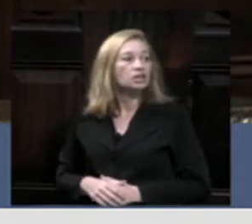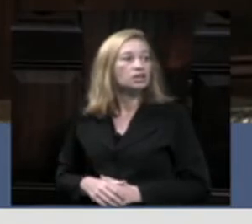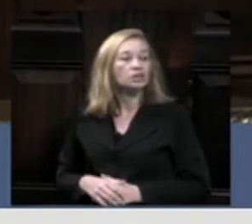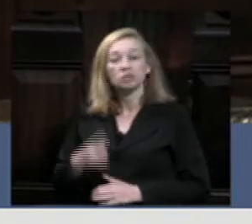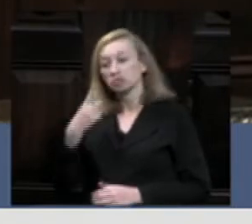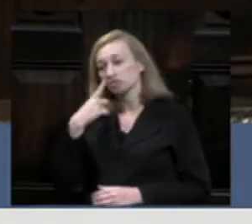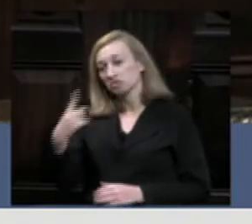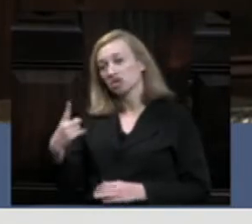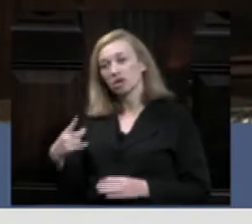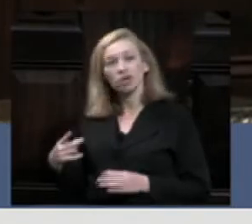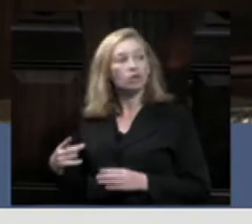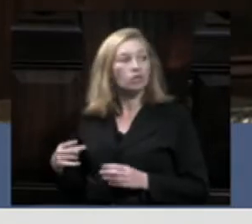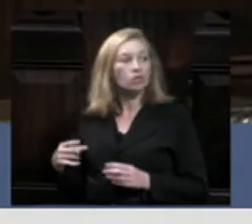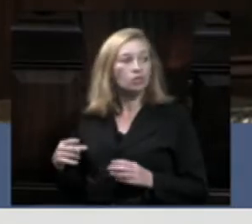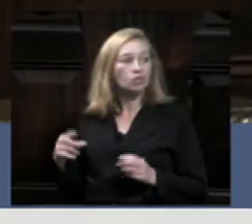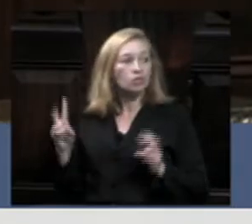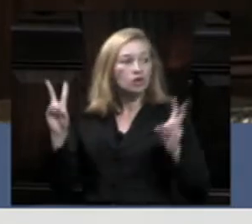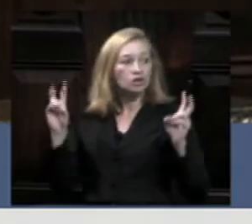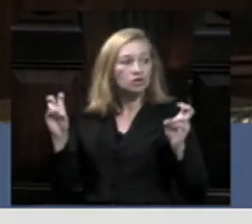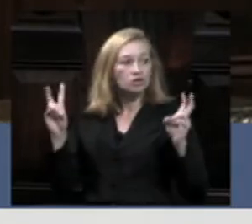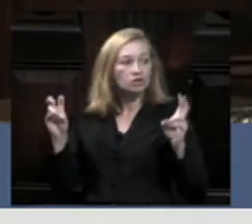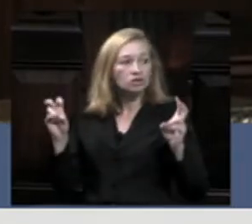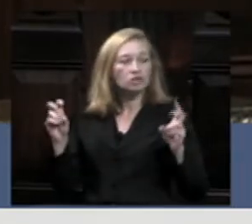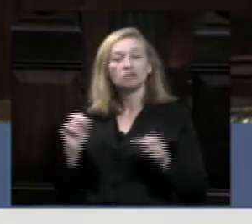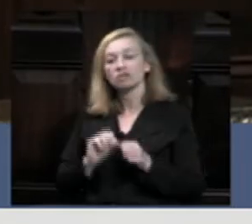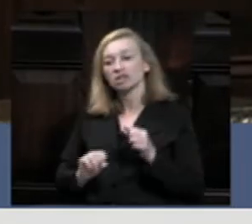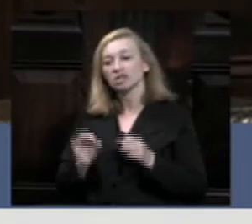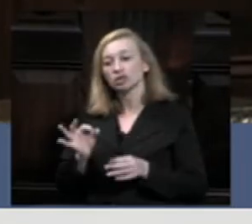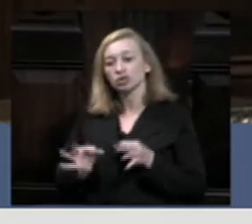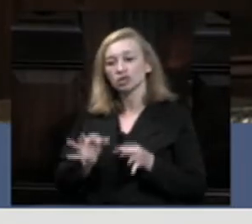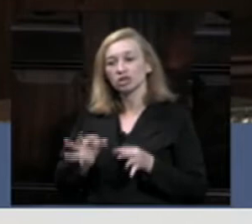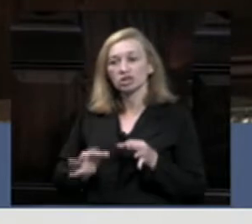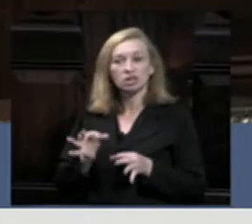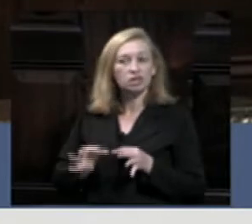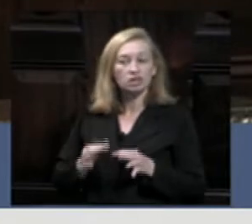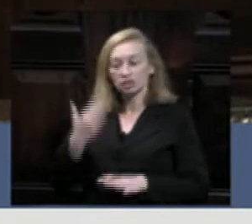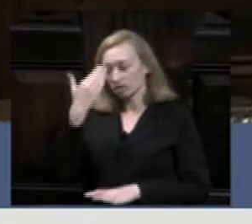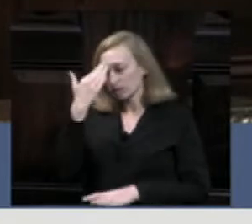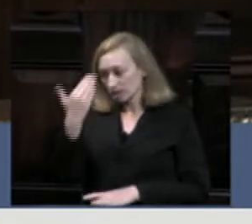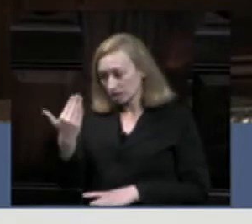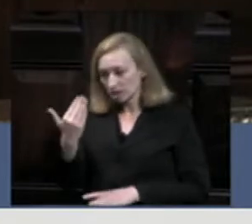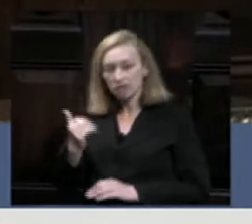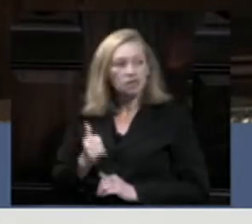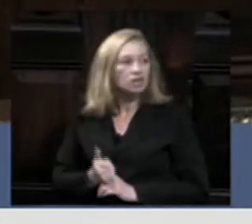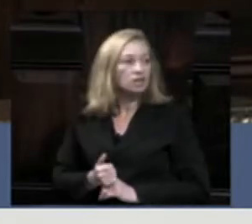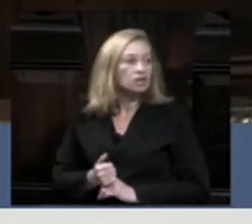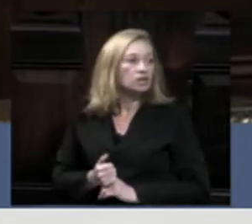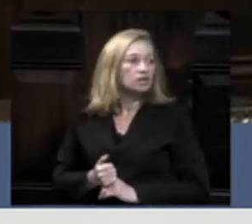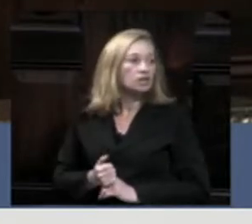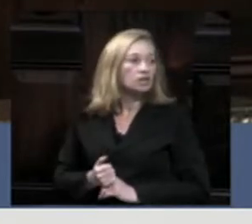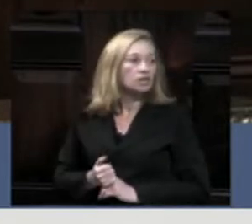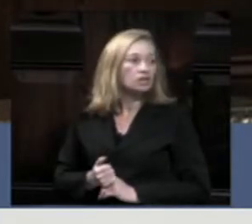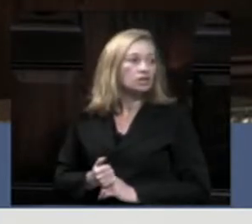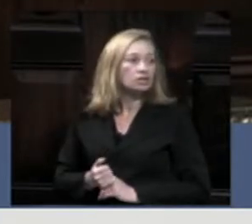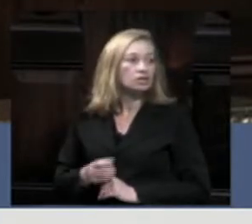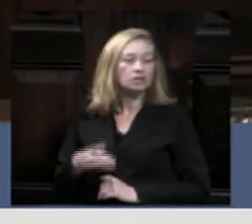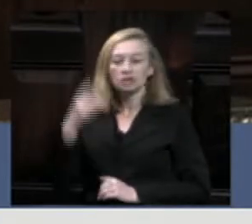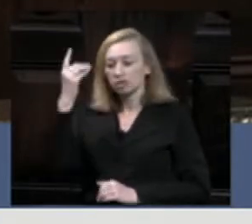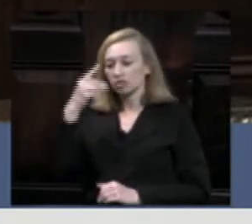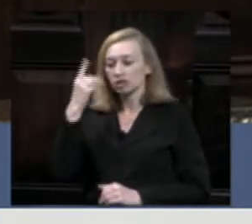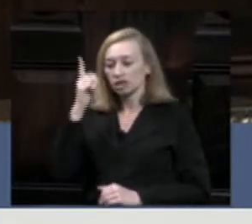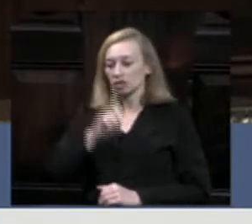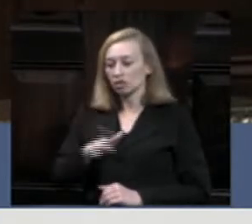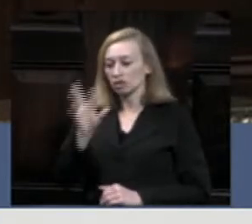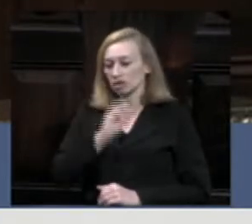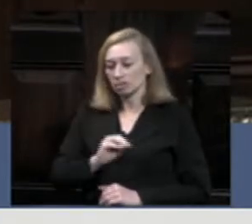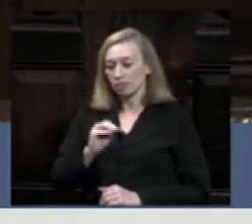matéria, vai fazer justiça. Quero agradecer, portanto, ao deputado Luiz Paulo